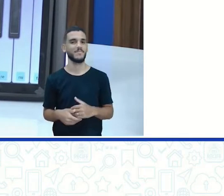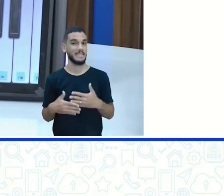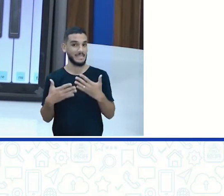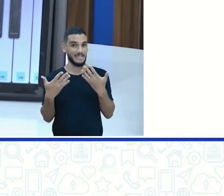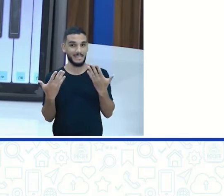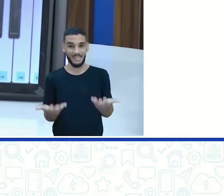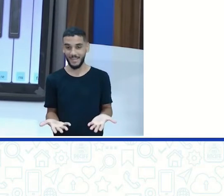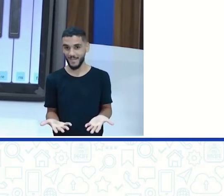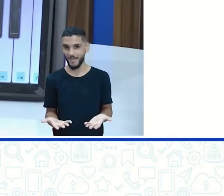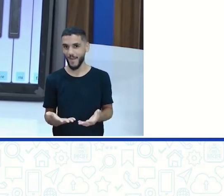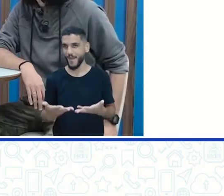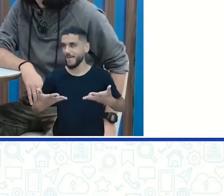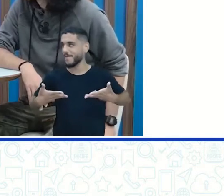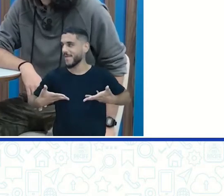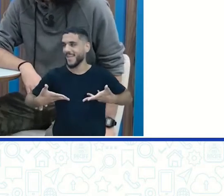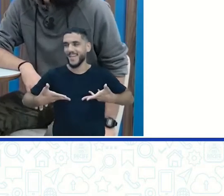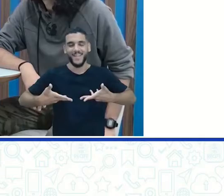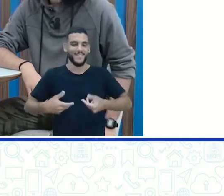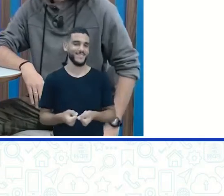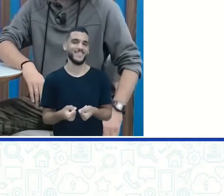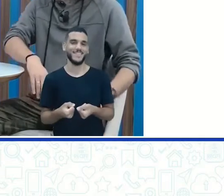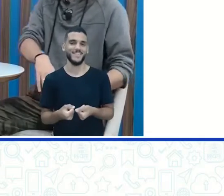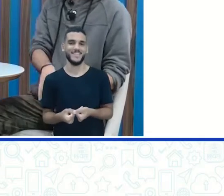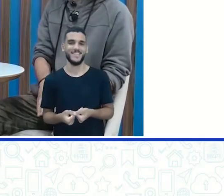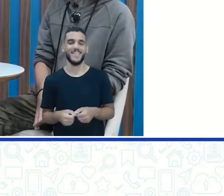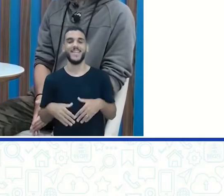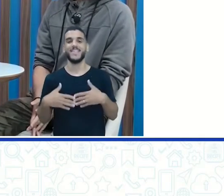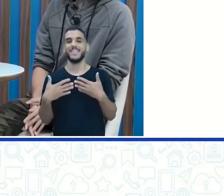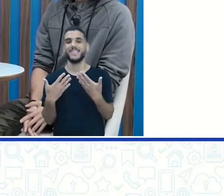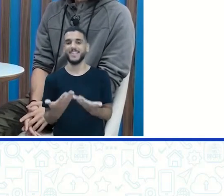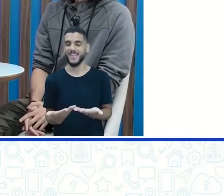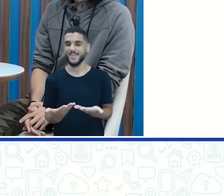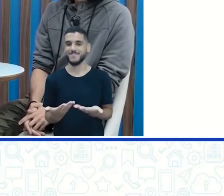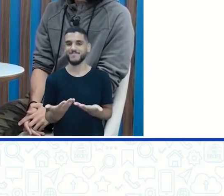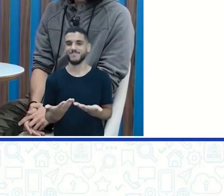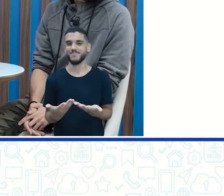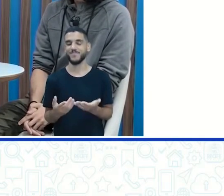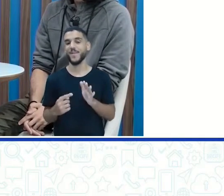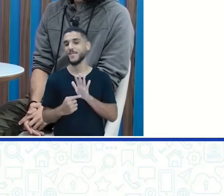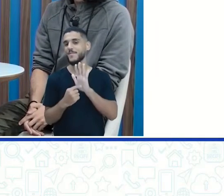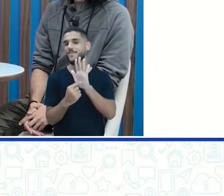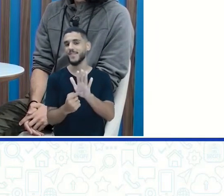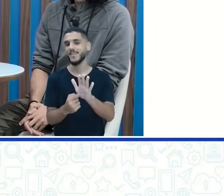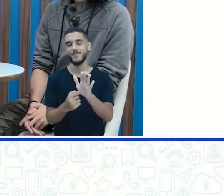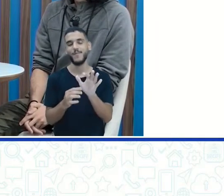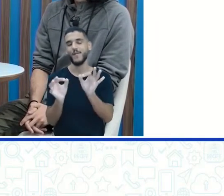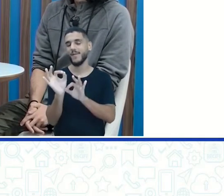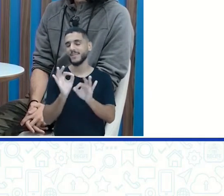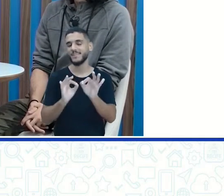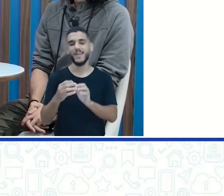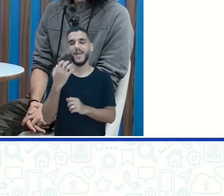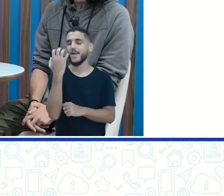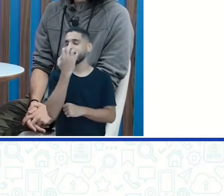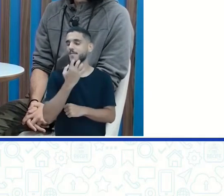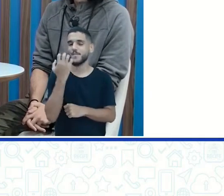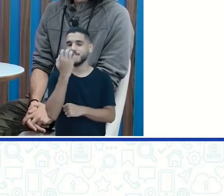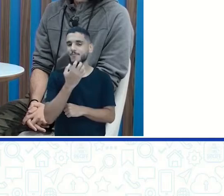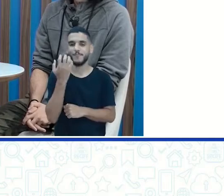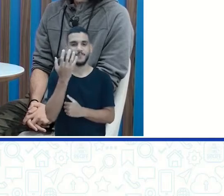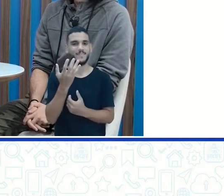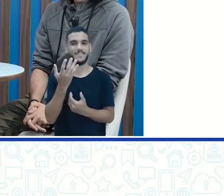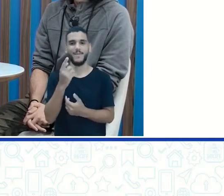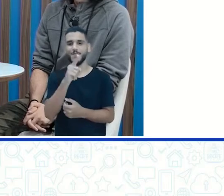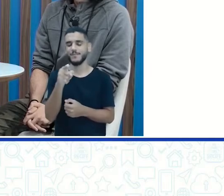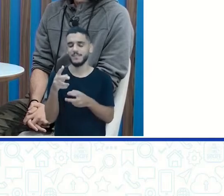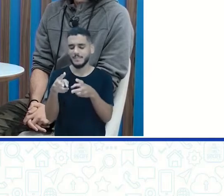Gente, maravilhoso! E assim, desse jeito, mostrando tudo direitinho, a música super intuitiva, ou seja,